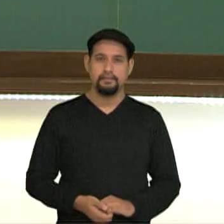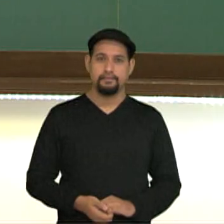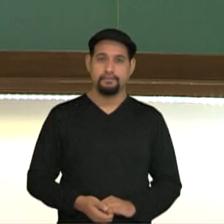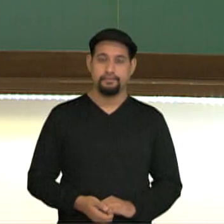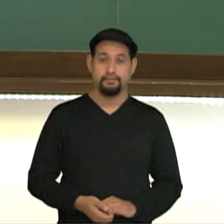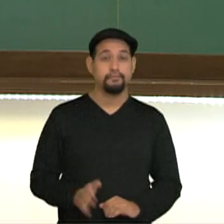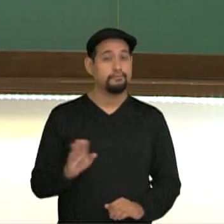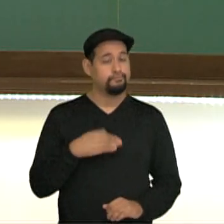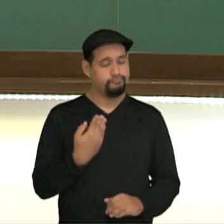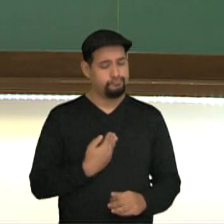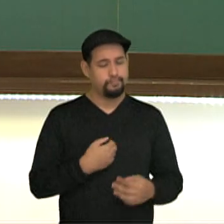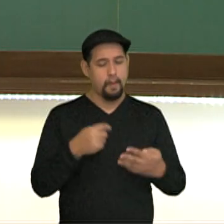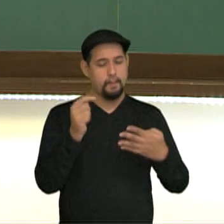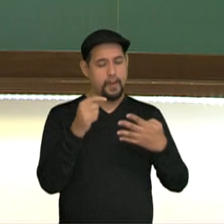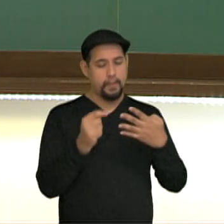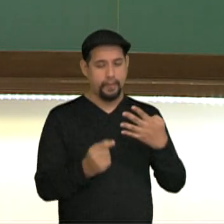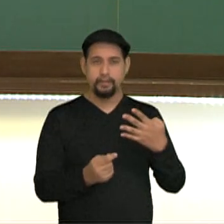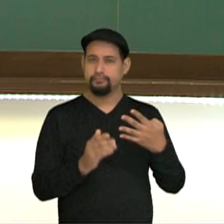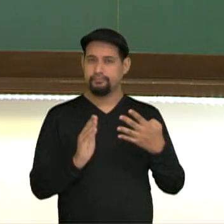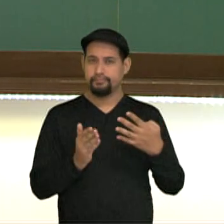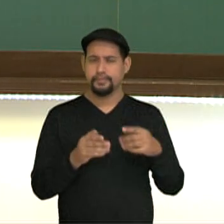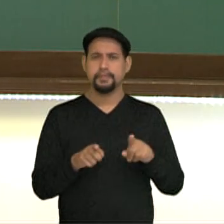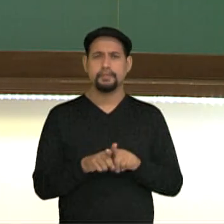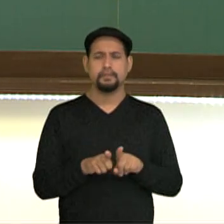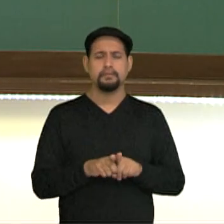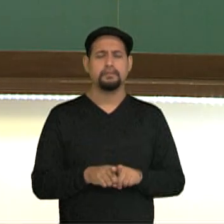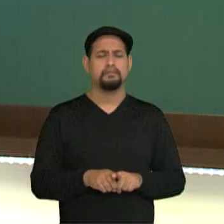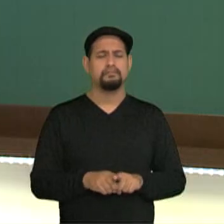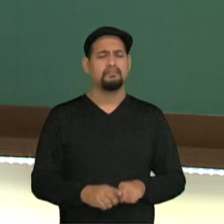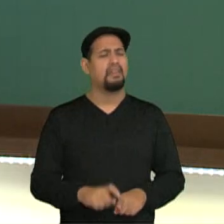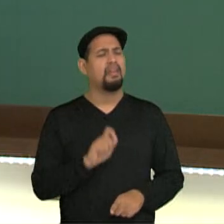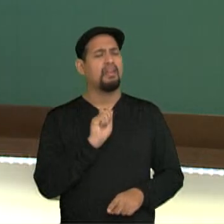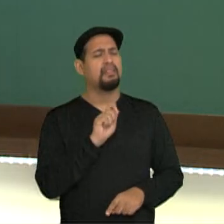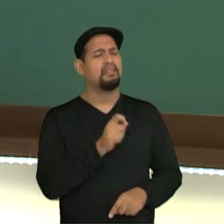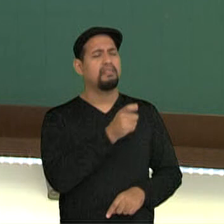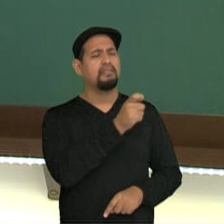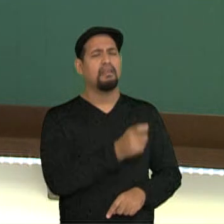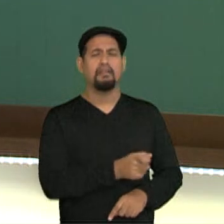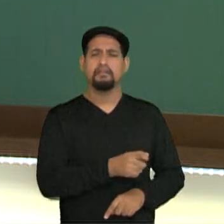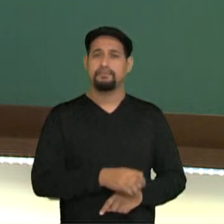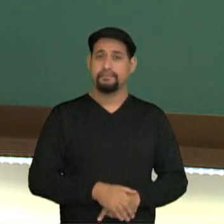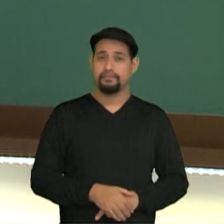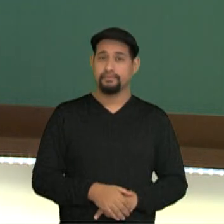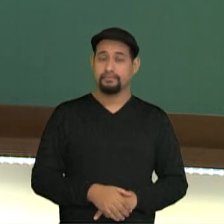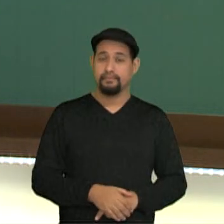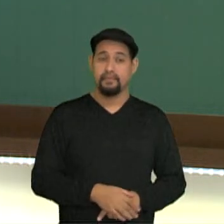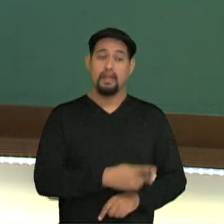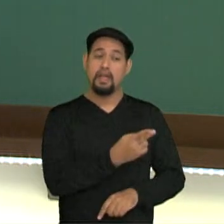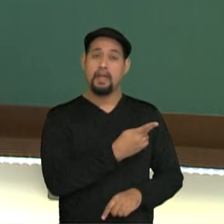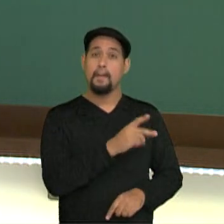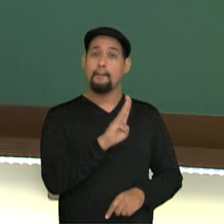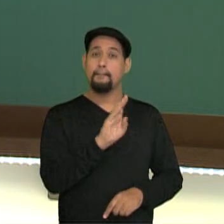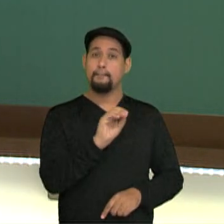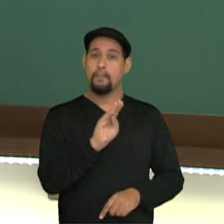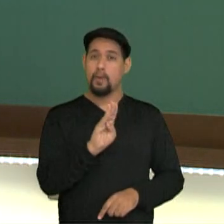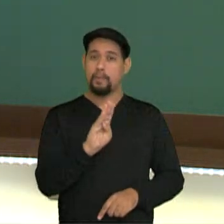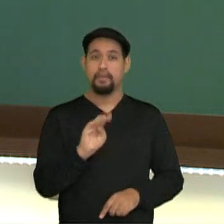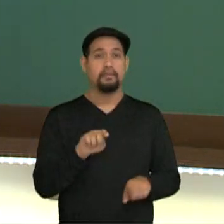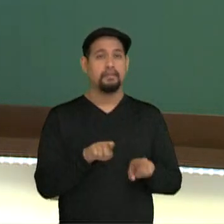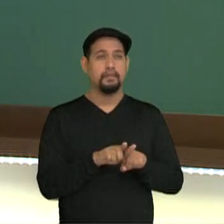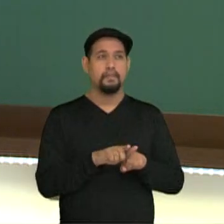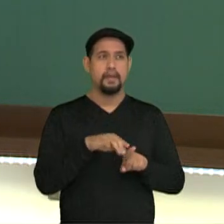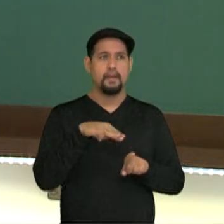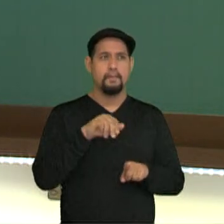No nosso parágrafo, né? Então, who are they? Quem são? They are Bob and Michael. Do they